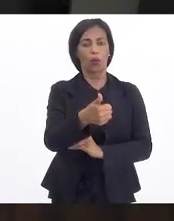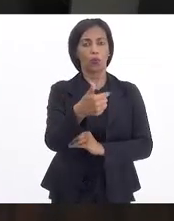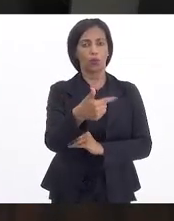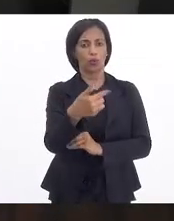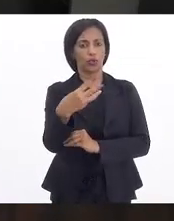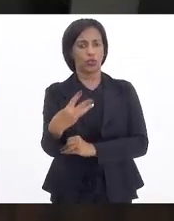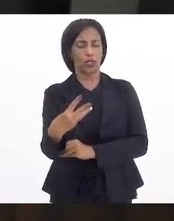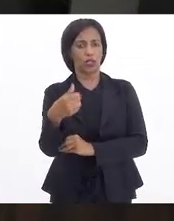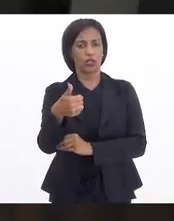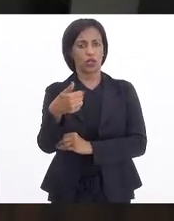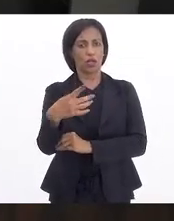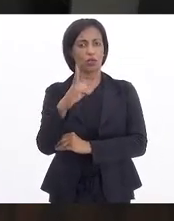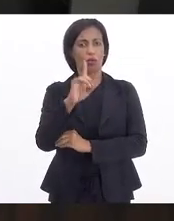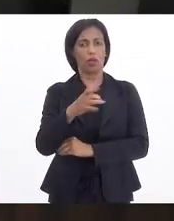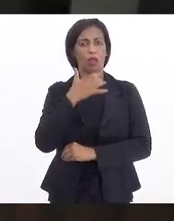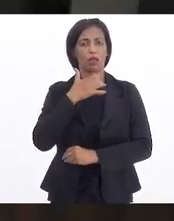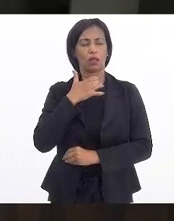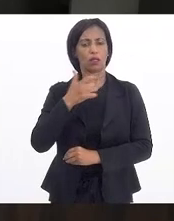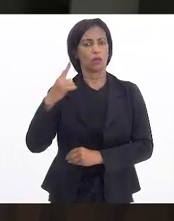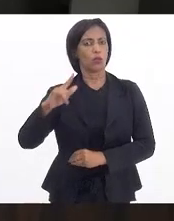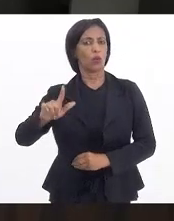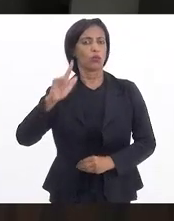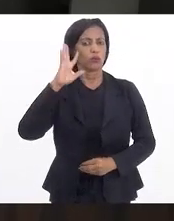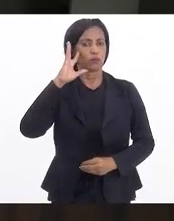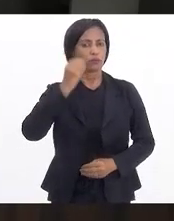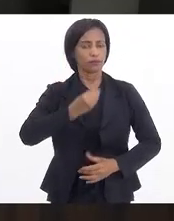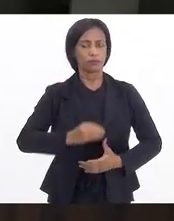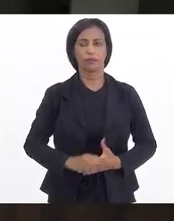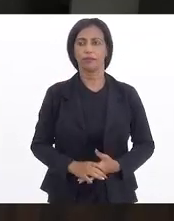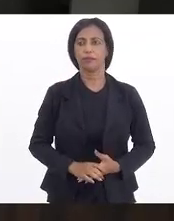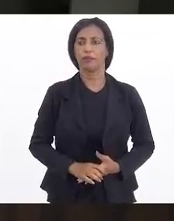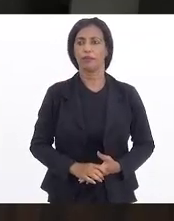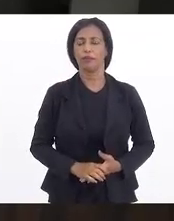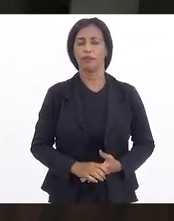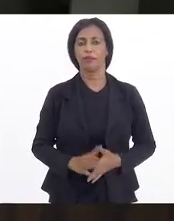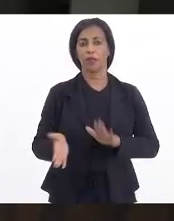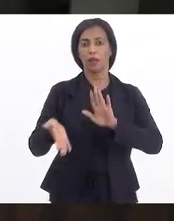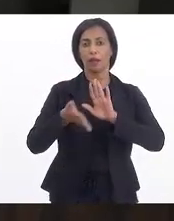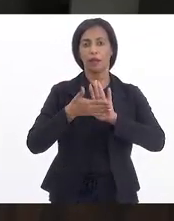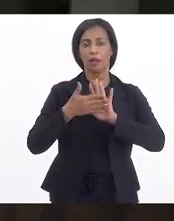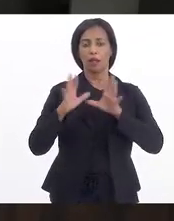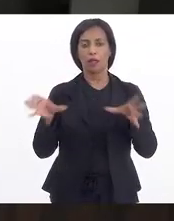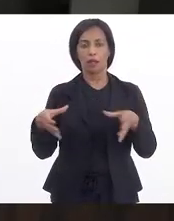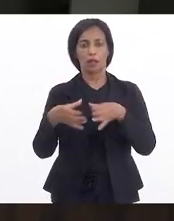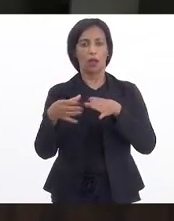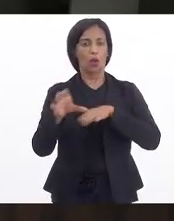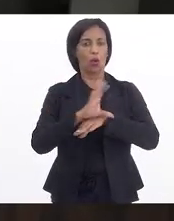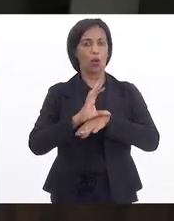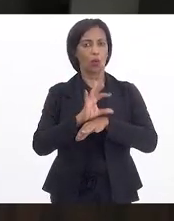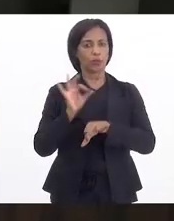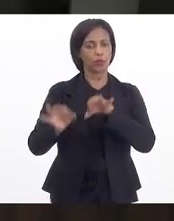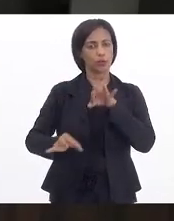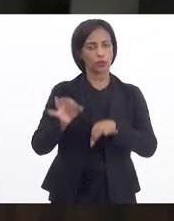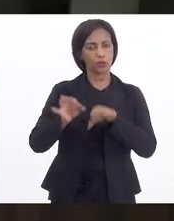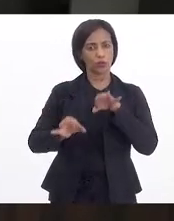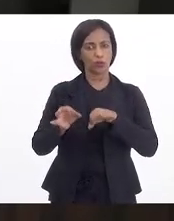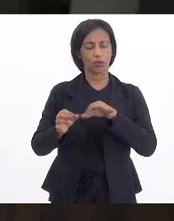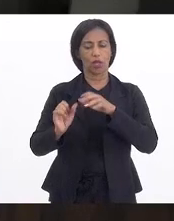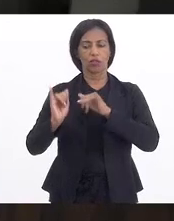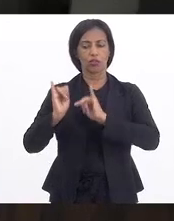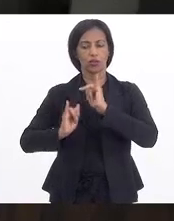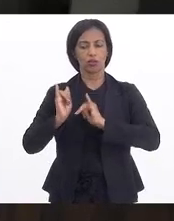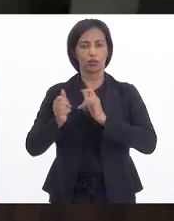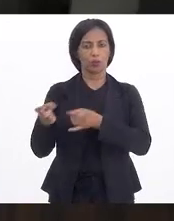de 14 Dezembro 2006 dá outras providências o pedido de pareceres das comissões condição Justiça de economia dos